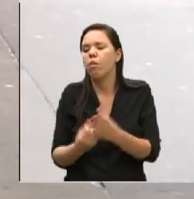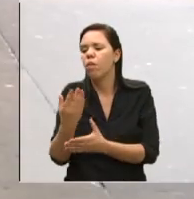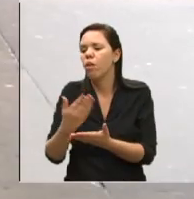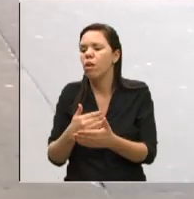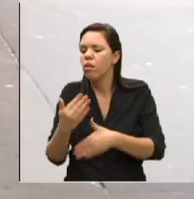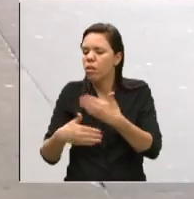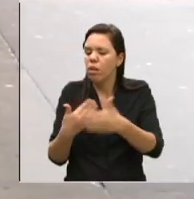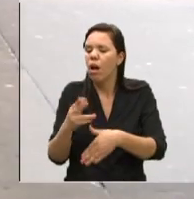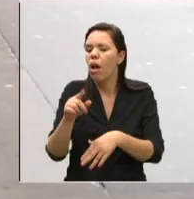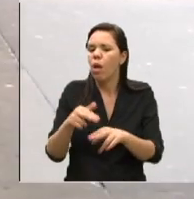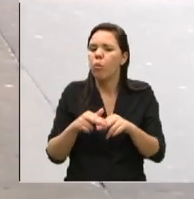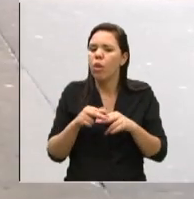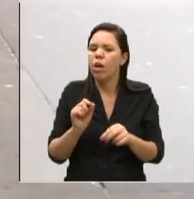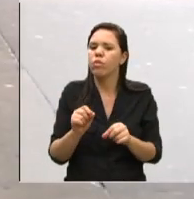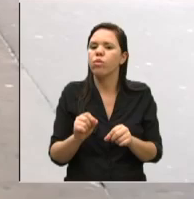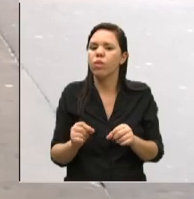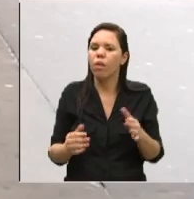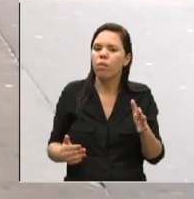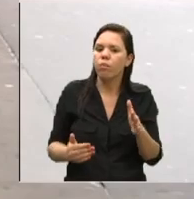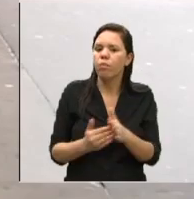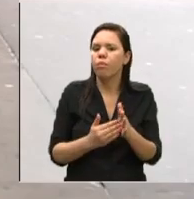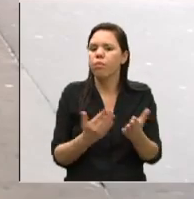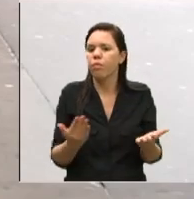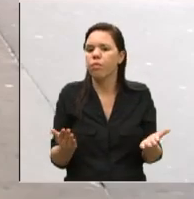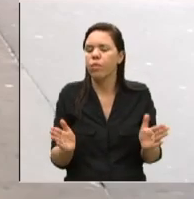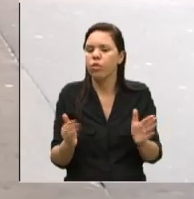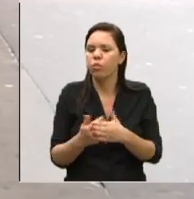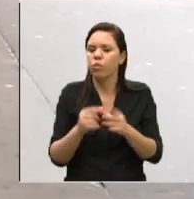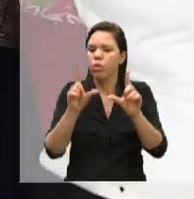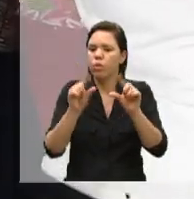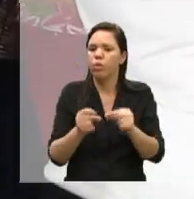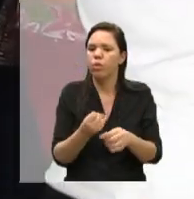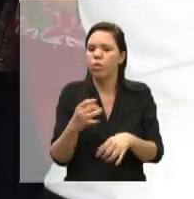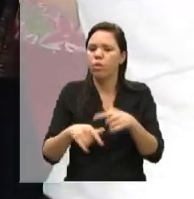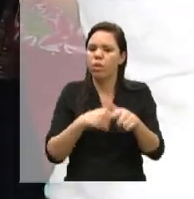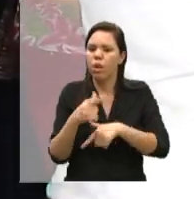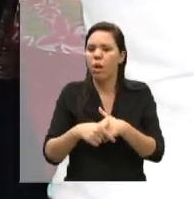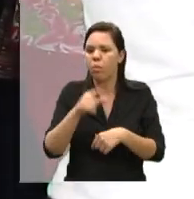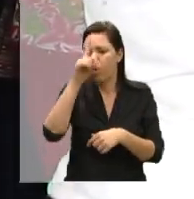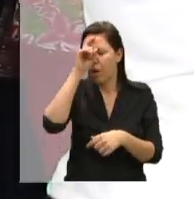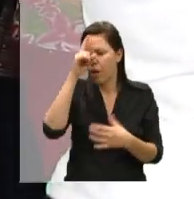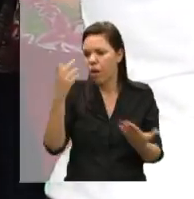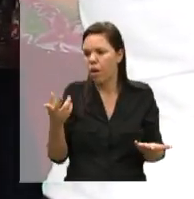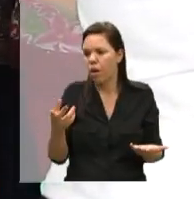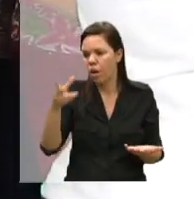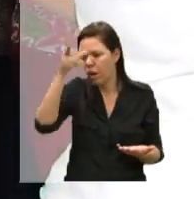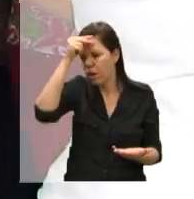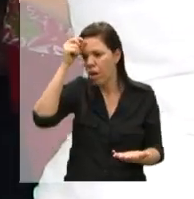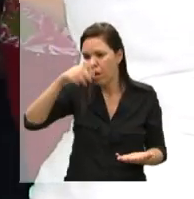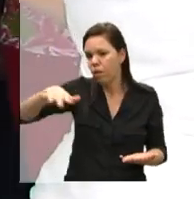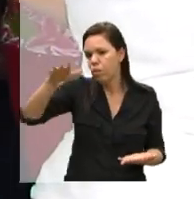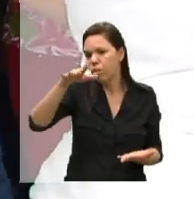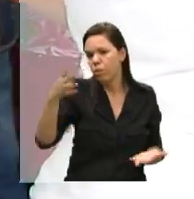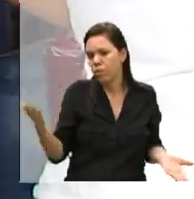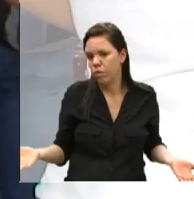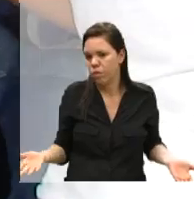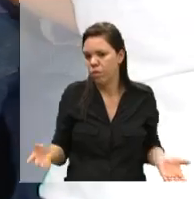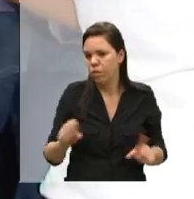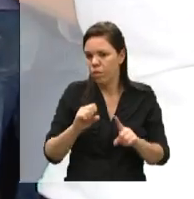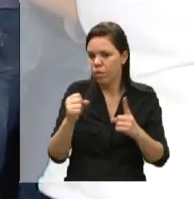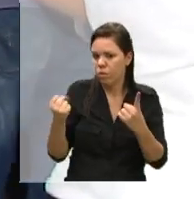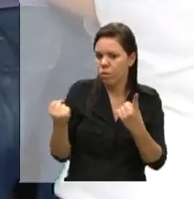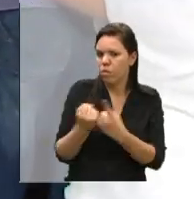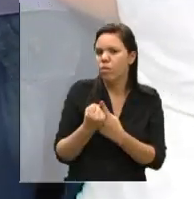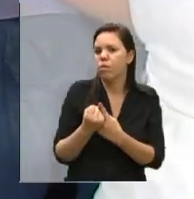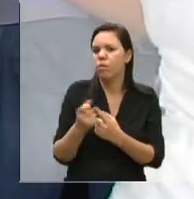processo de privatização do serviço público. Você tem espaços de controle social que tem que ser